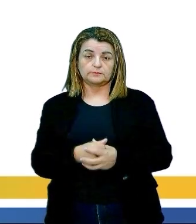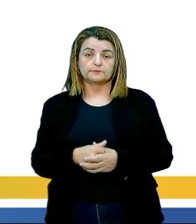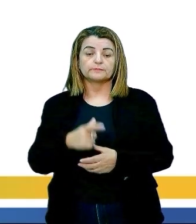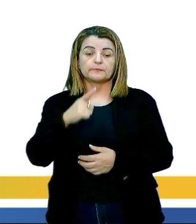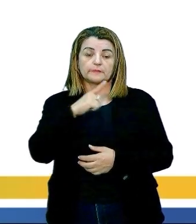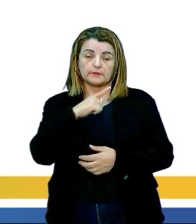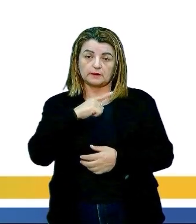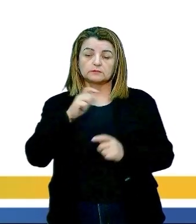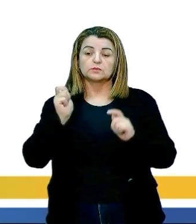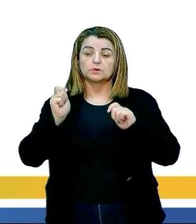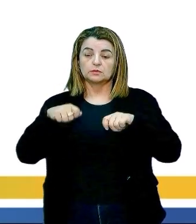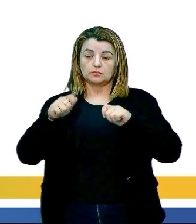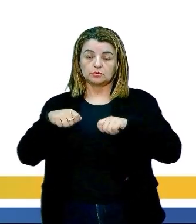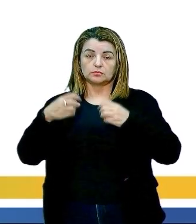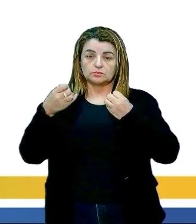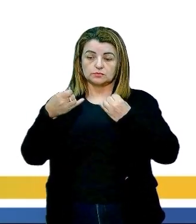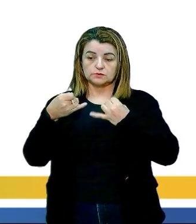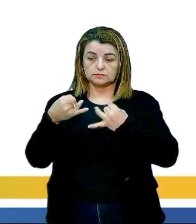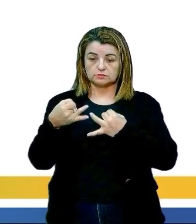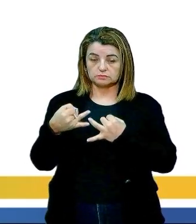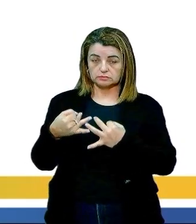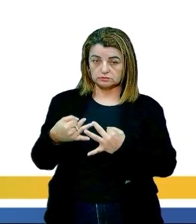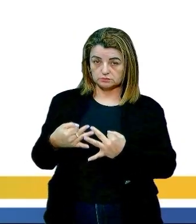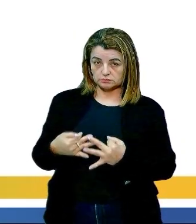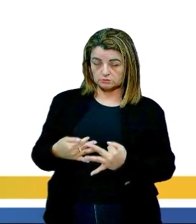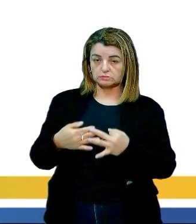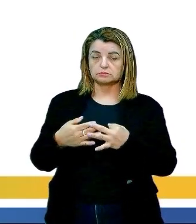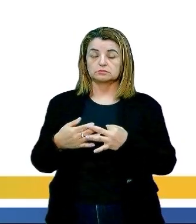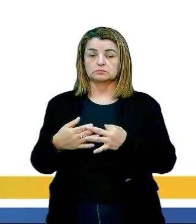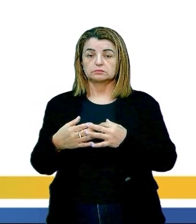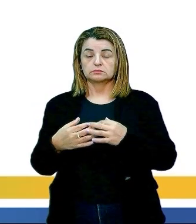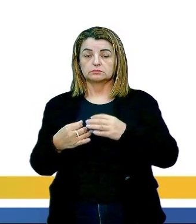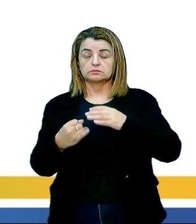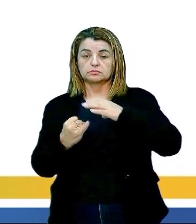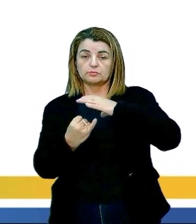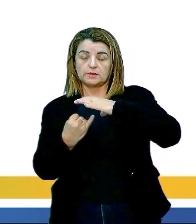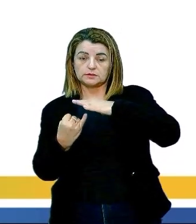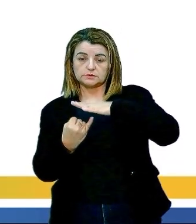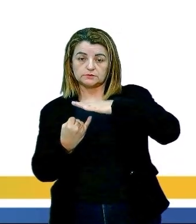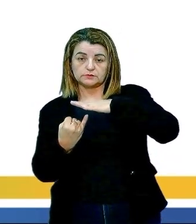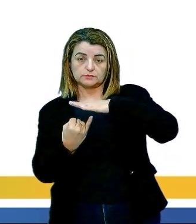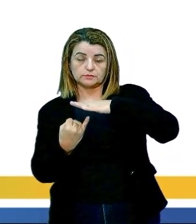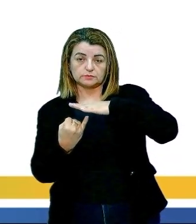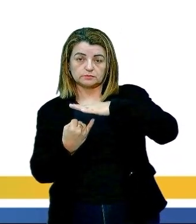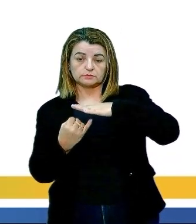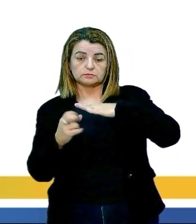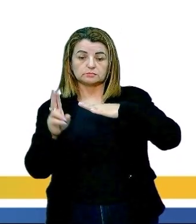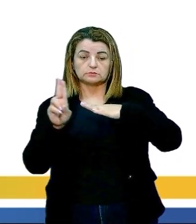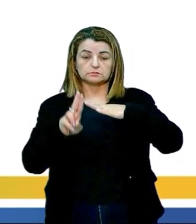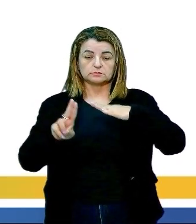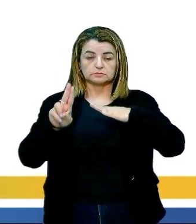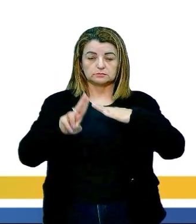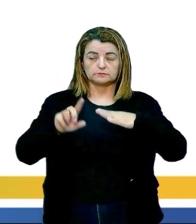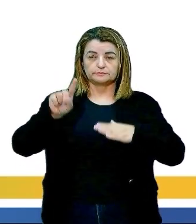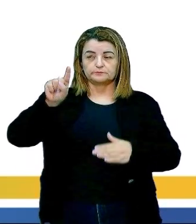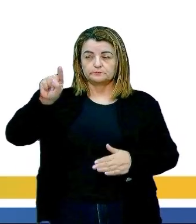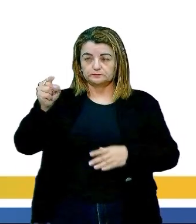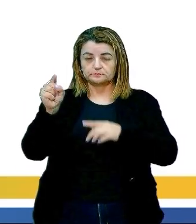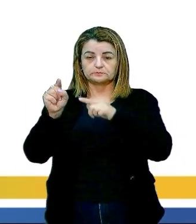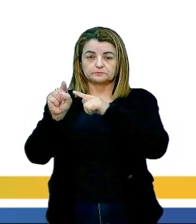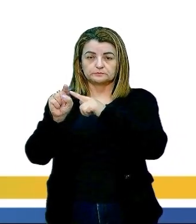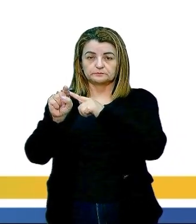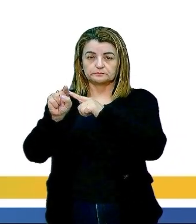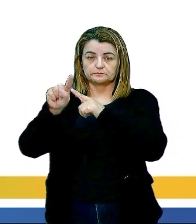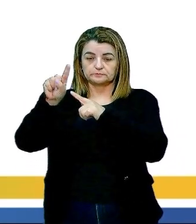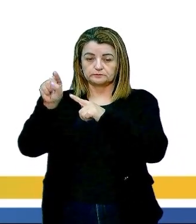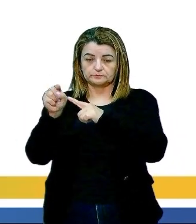nós também podemos falar de uma forma mais informal, que seria com o uso do apóstrofo, ok? Como vocês veem ali